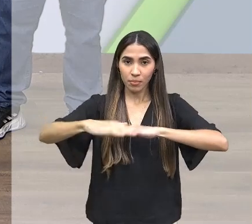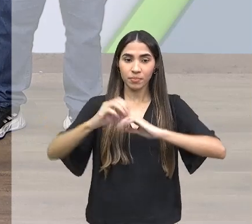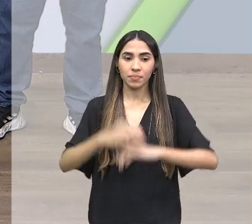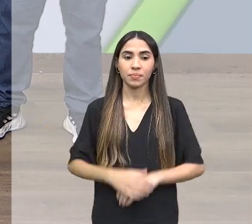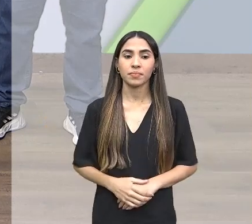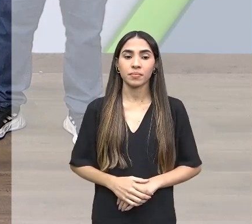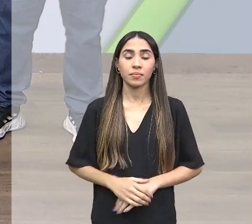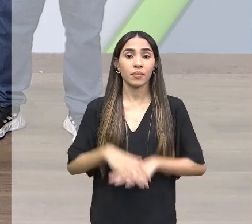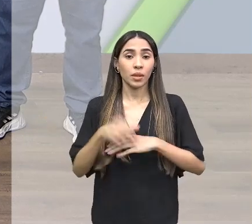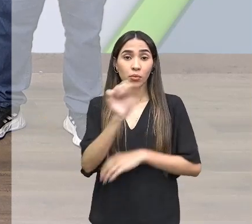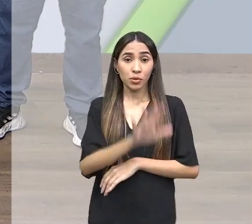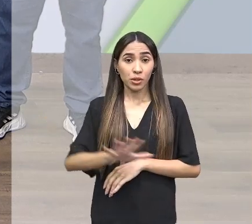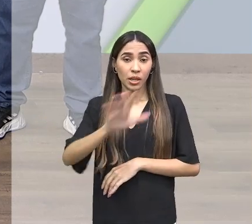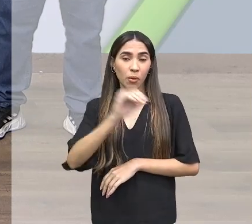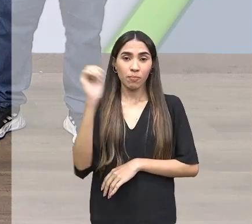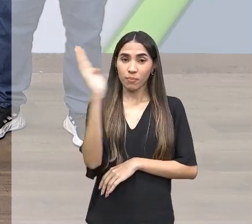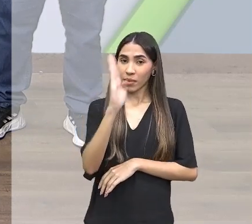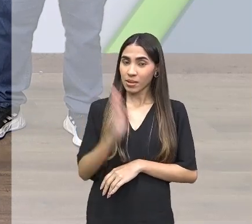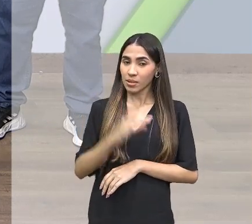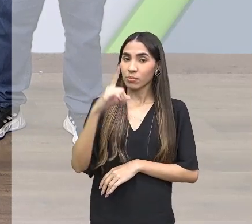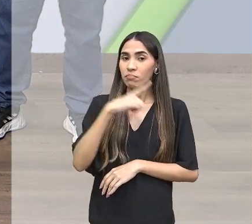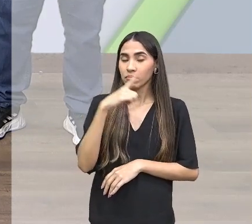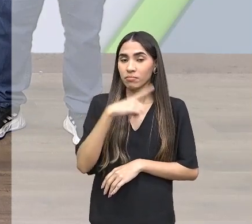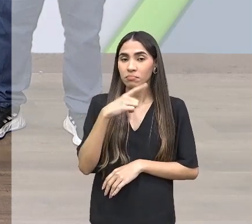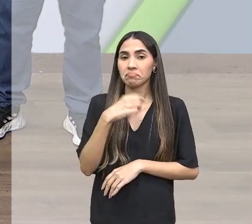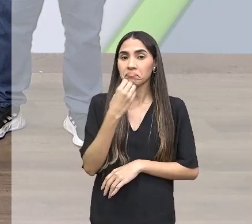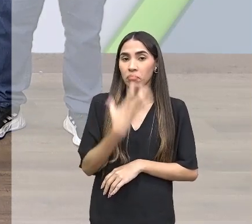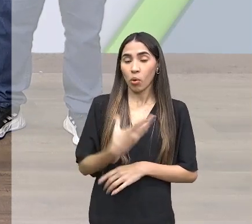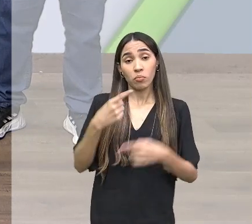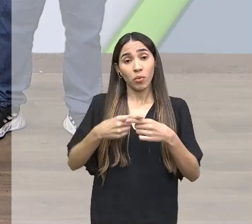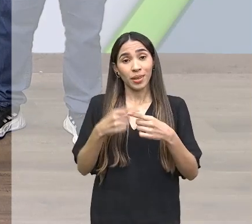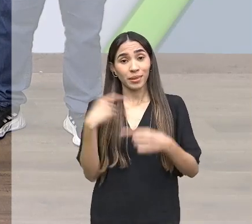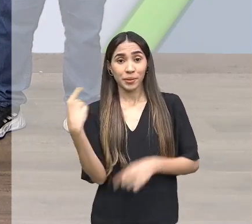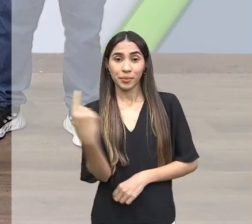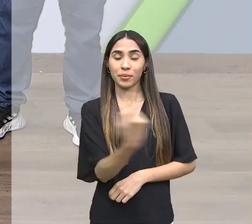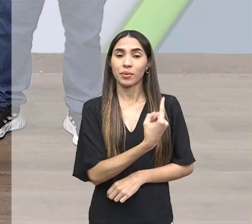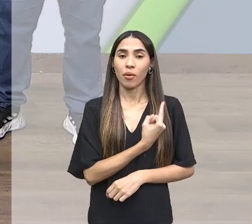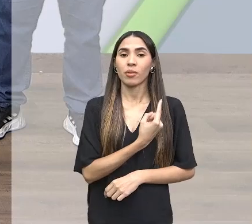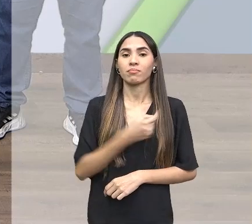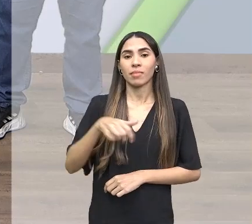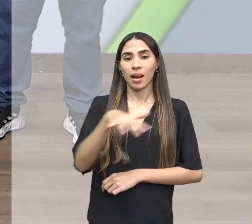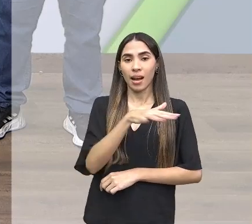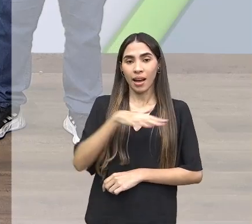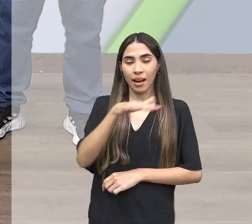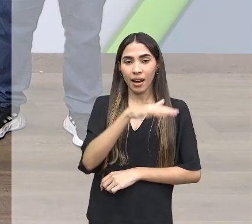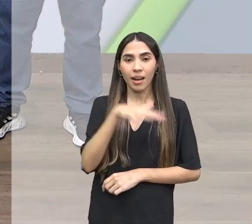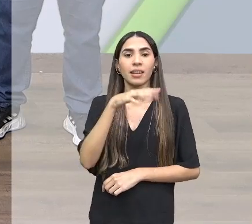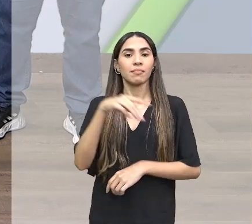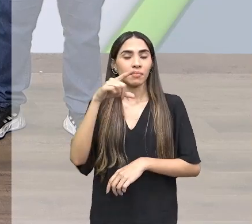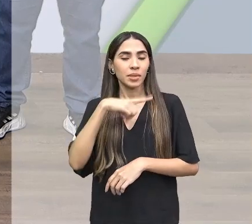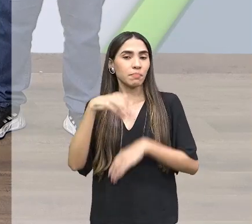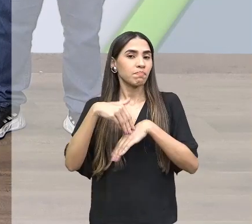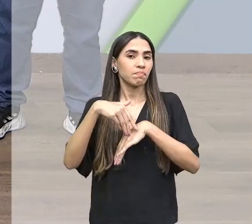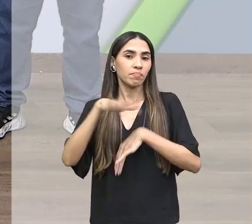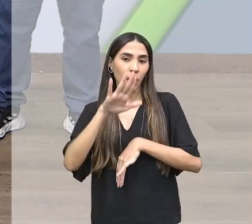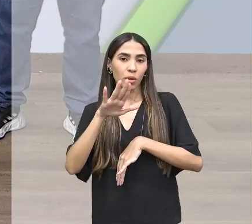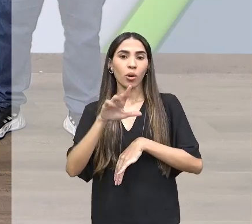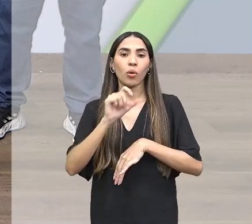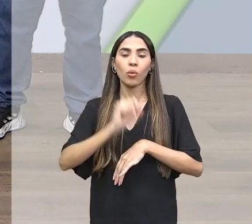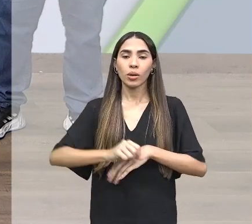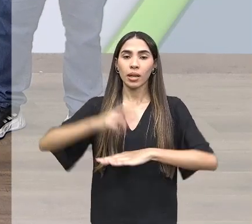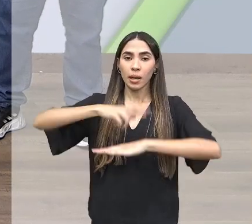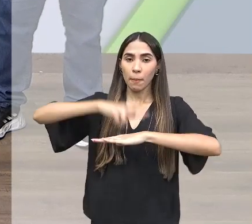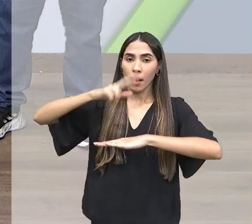Em geral, o Brasil tem uma posição aí privilegiada, porque afinal nós estamos na região onde há uma maior emissão de